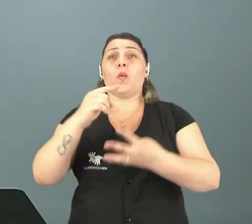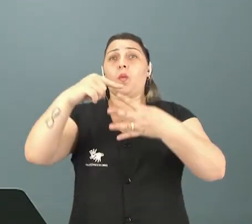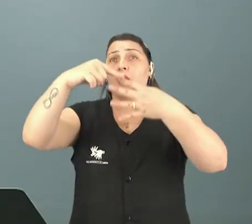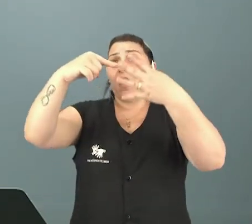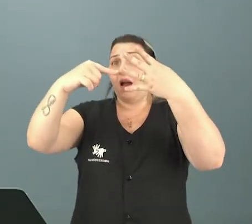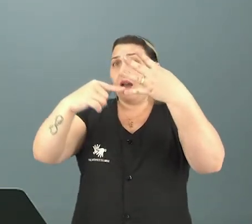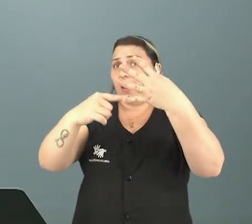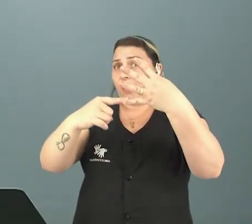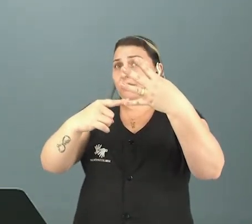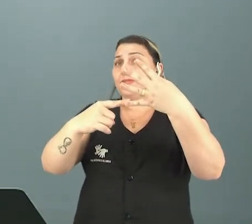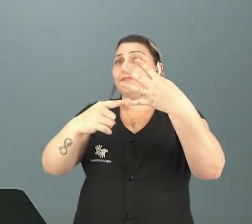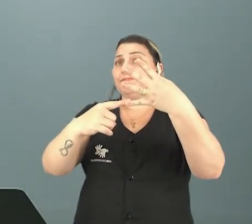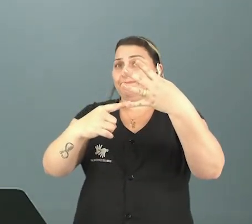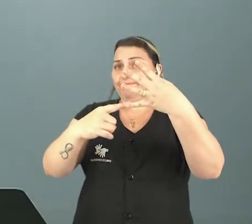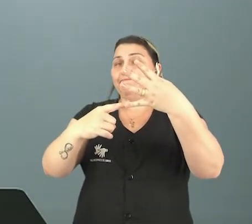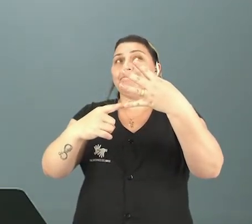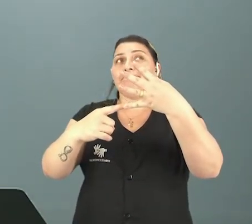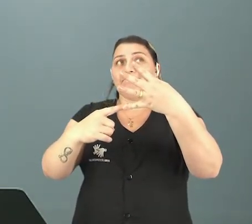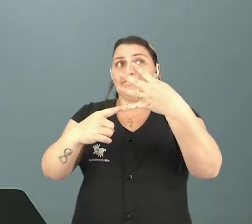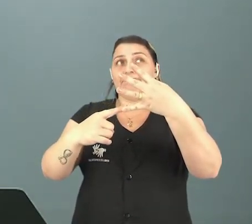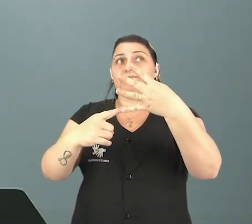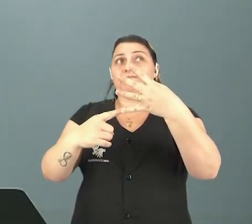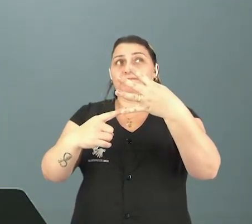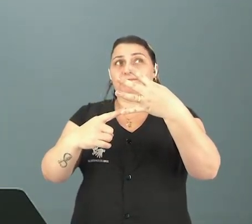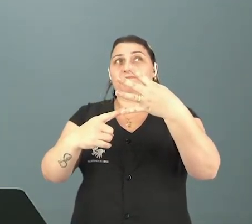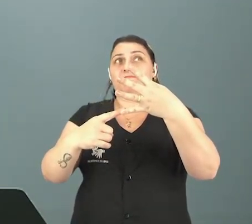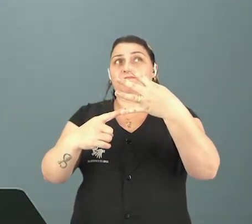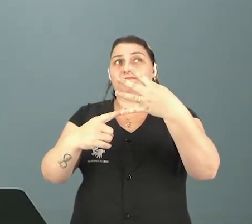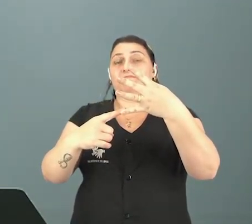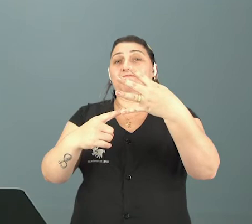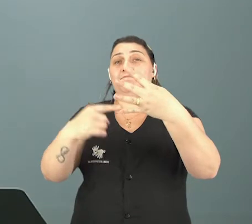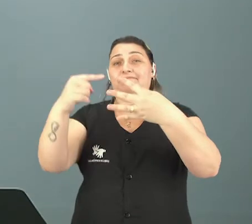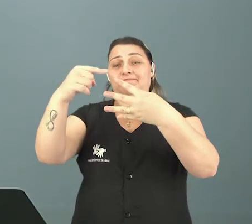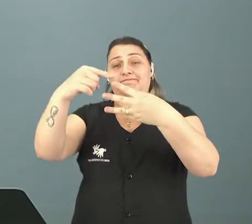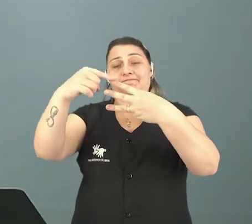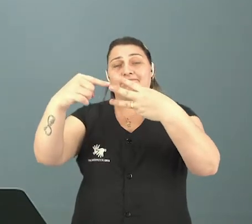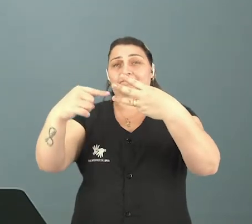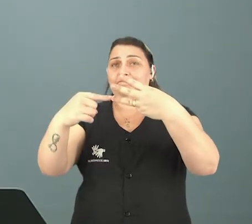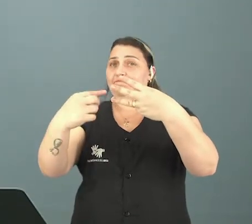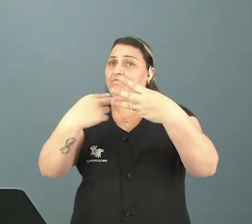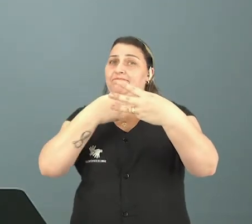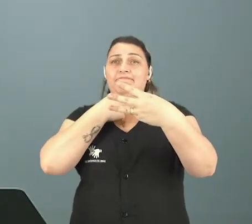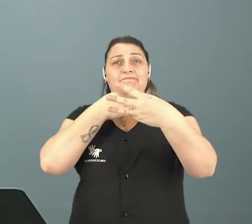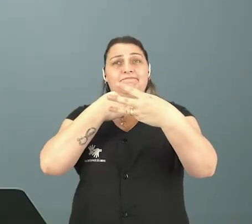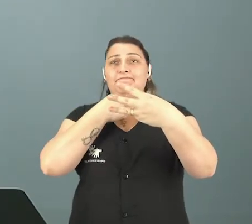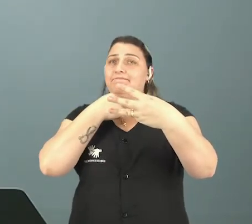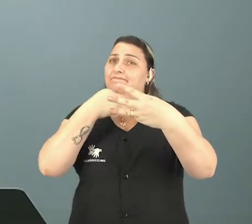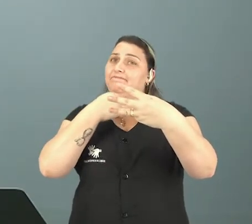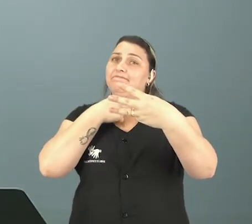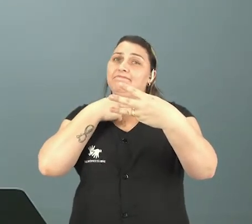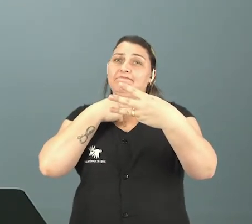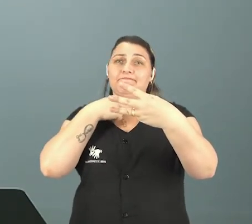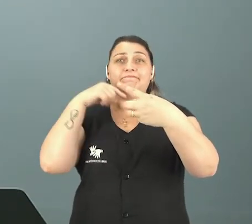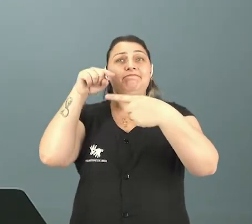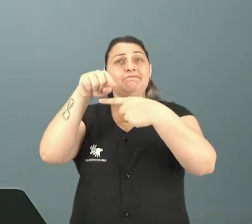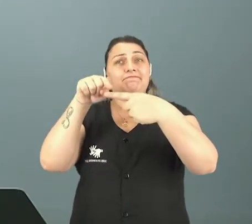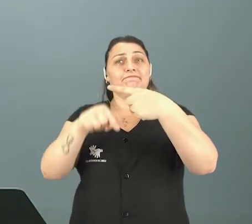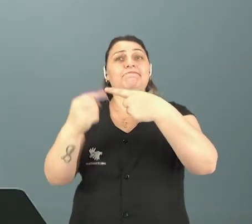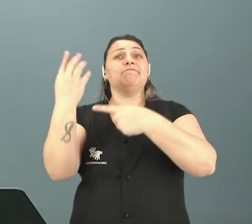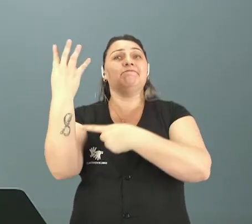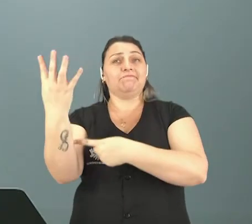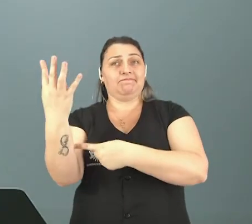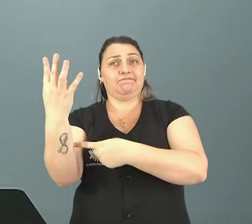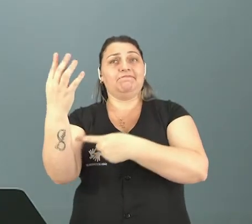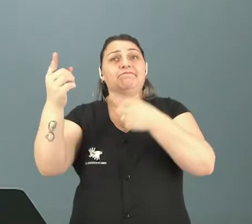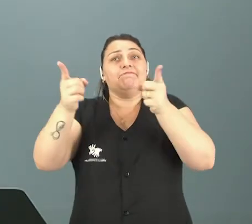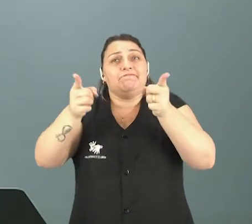4, certo? Dessa que eu dividi as 3 partes, eu não vou poder mais dividir em